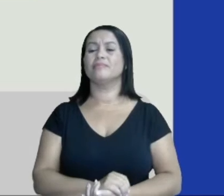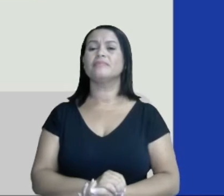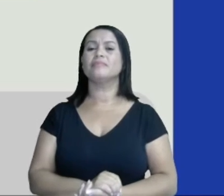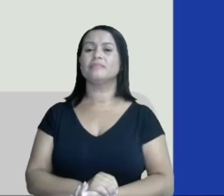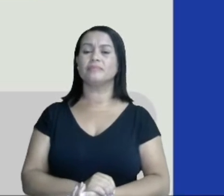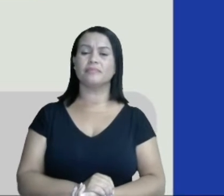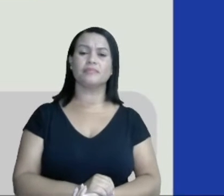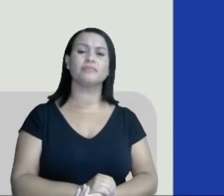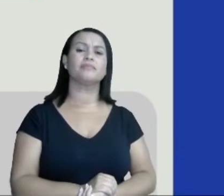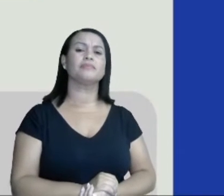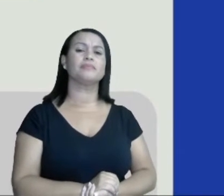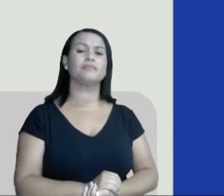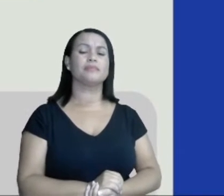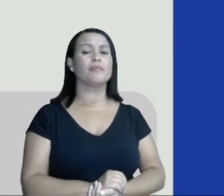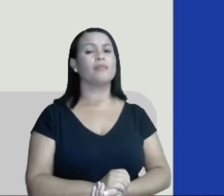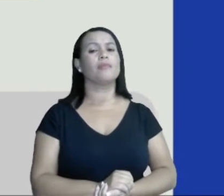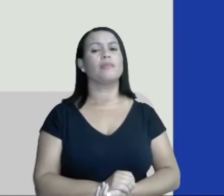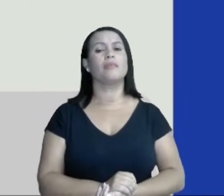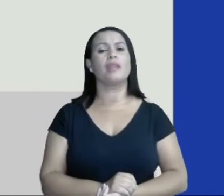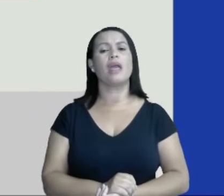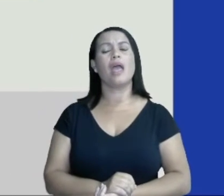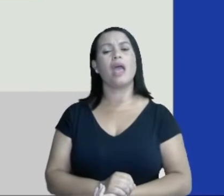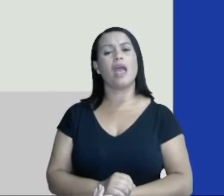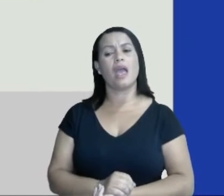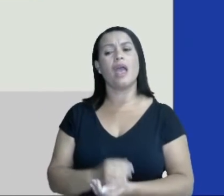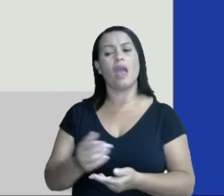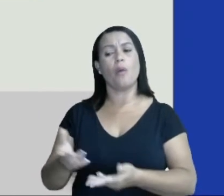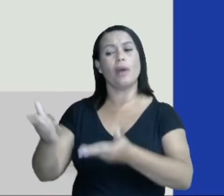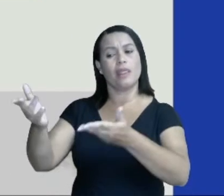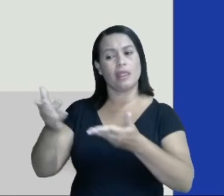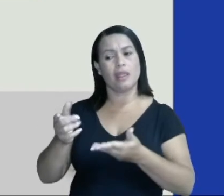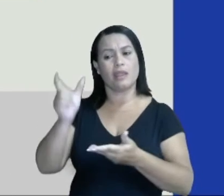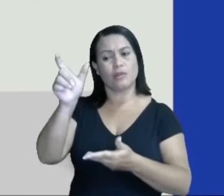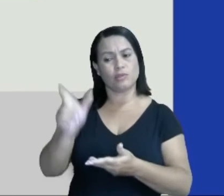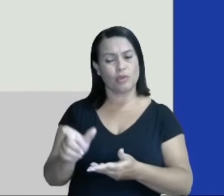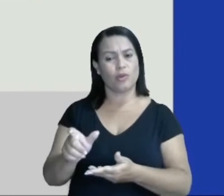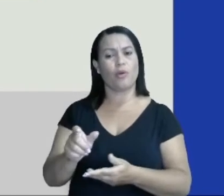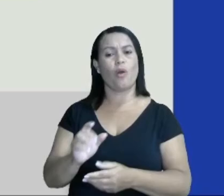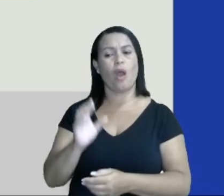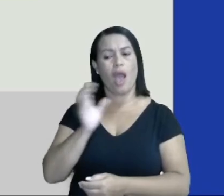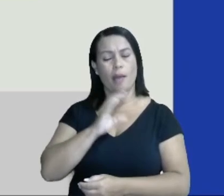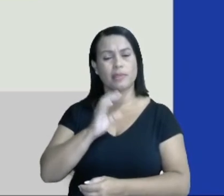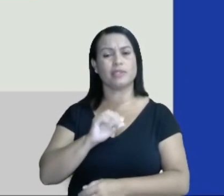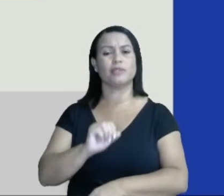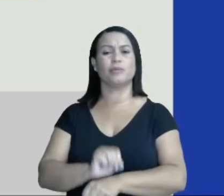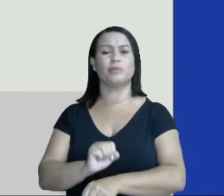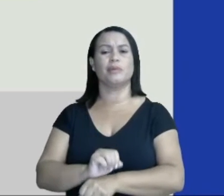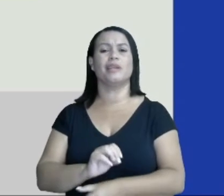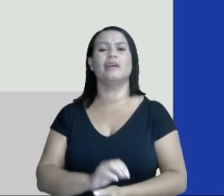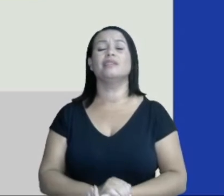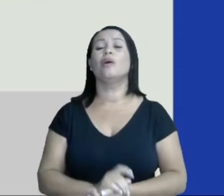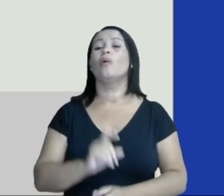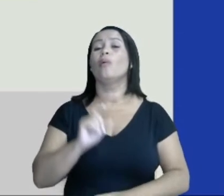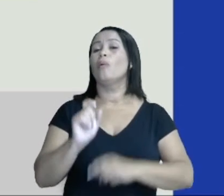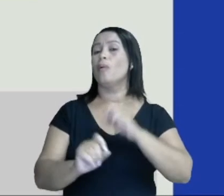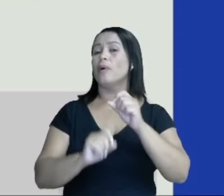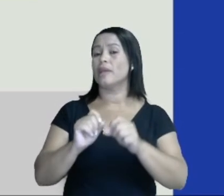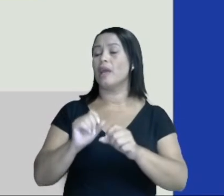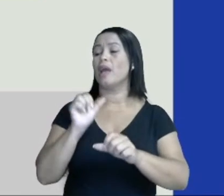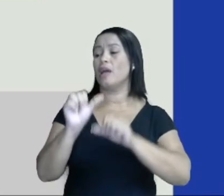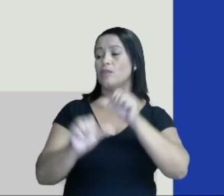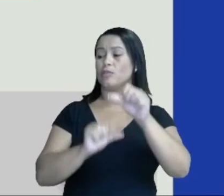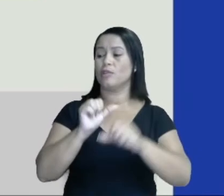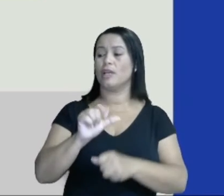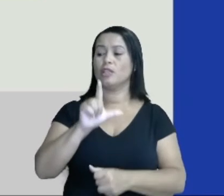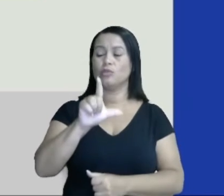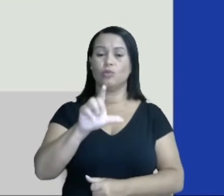em breve, senhor. Ou atenderei em breve, certo? E aí eu troco no lugar do lo,